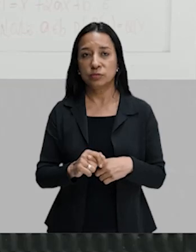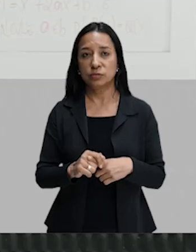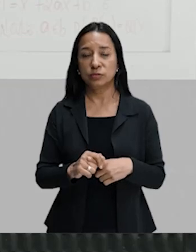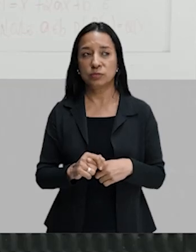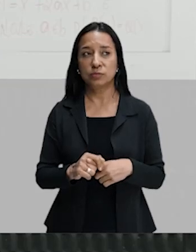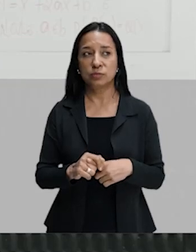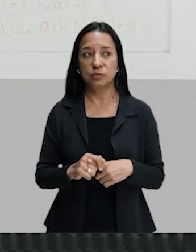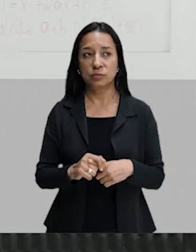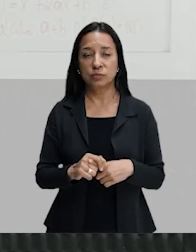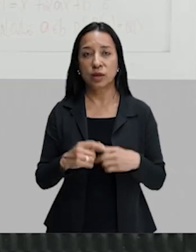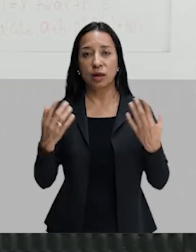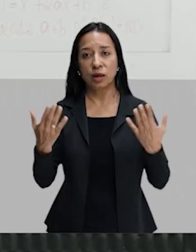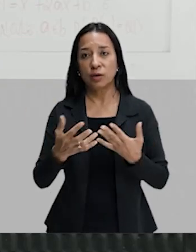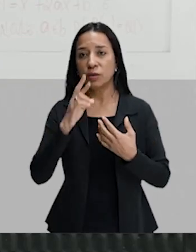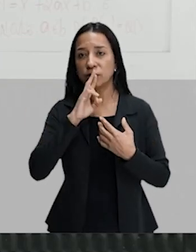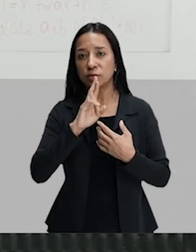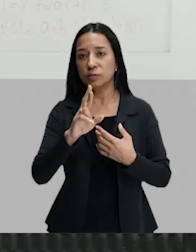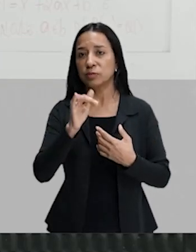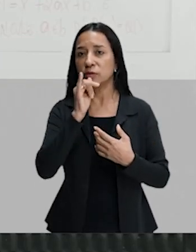o exemplo